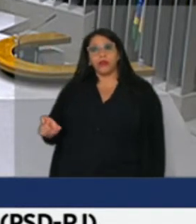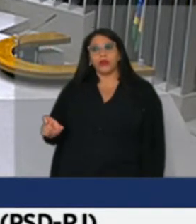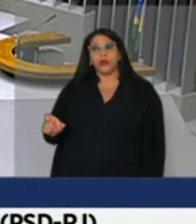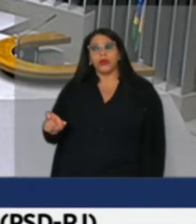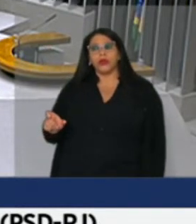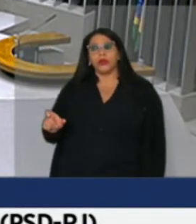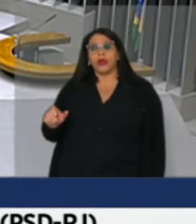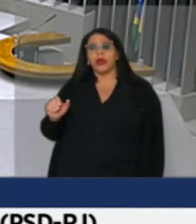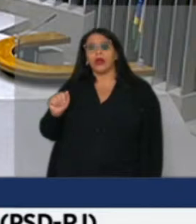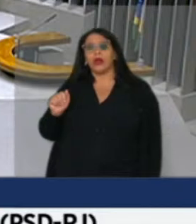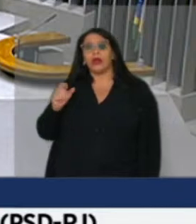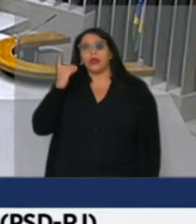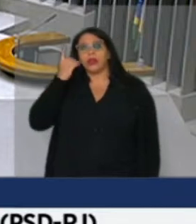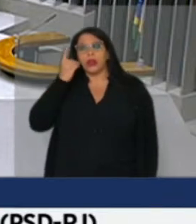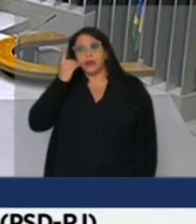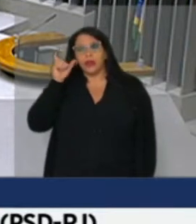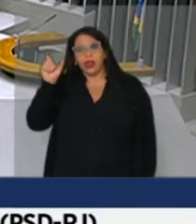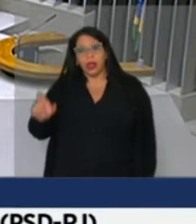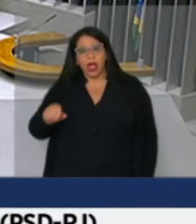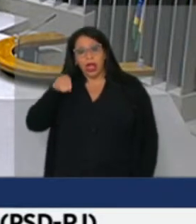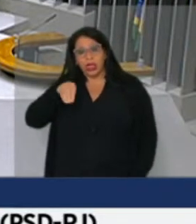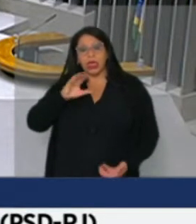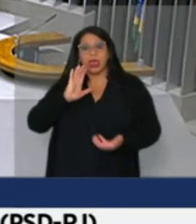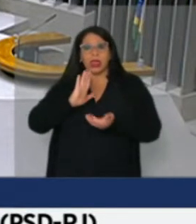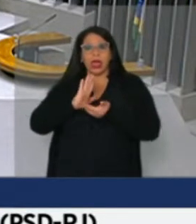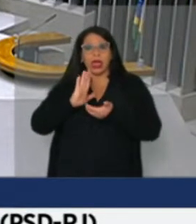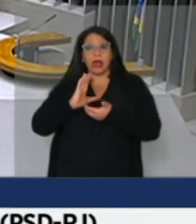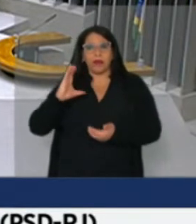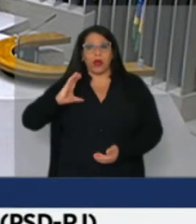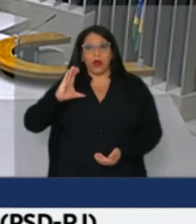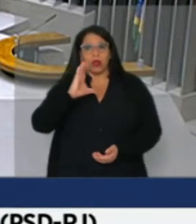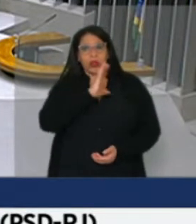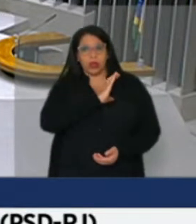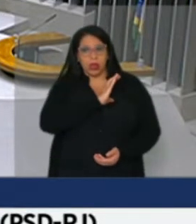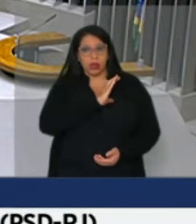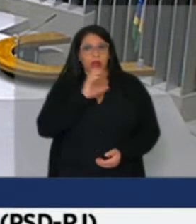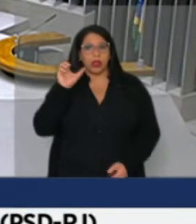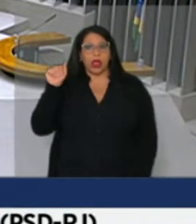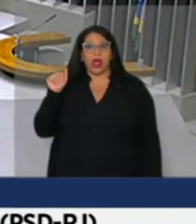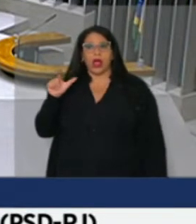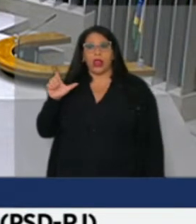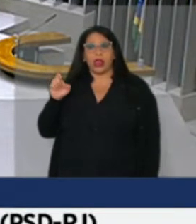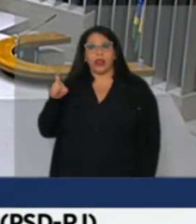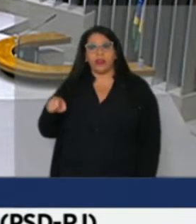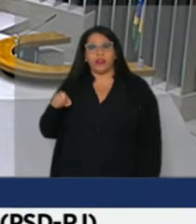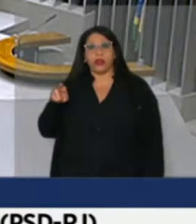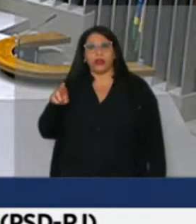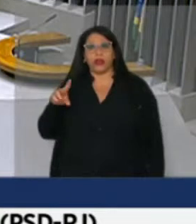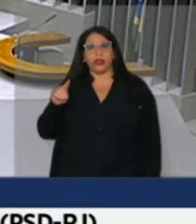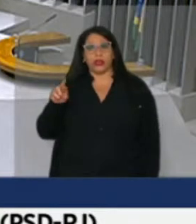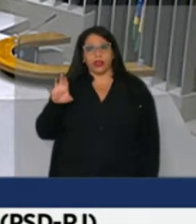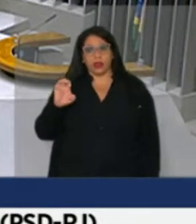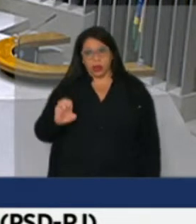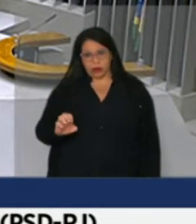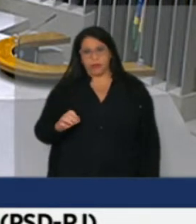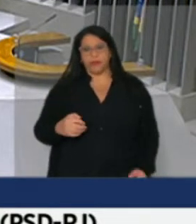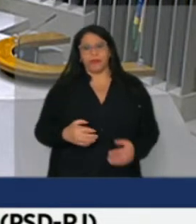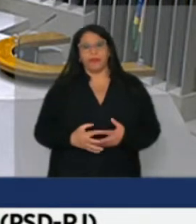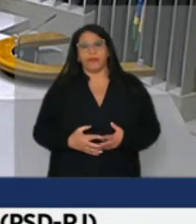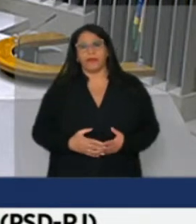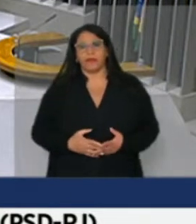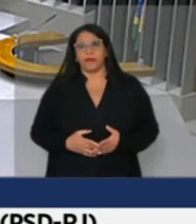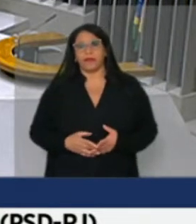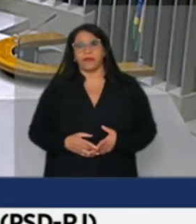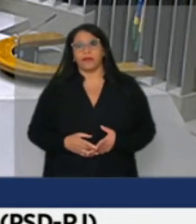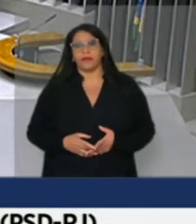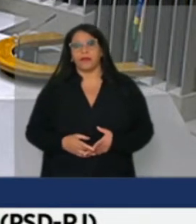aqui na Câmara dos Deputados, no Conselho de Ética e Decoro Parlamentar, deputado Alexandre Leite, do Democratas de São Paulo.